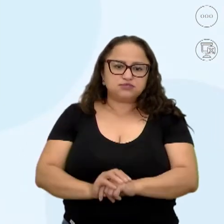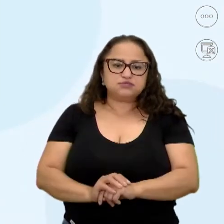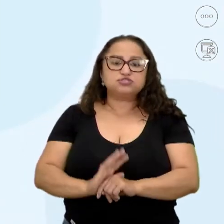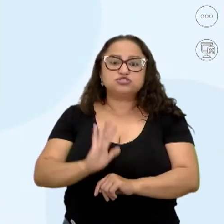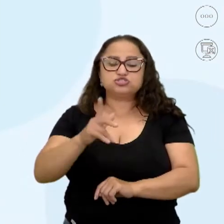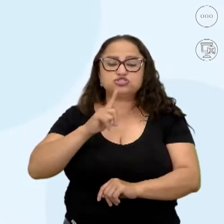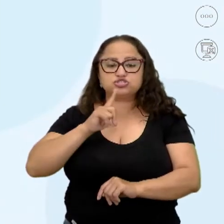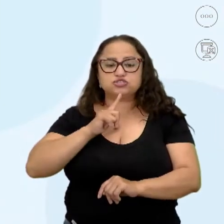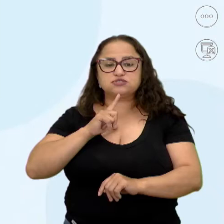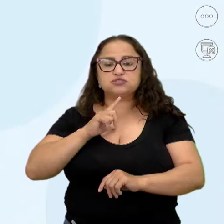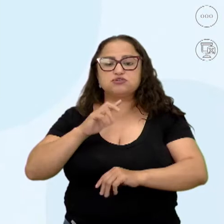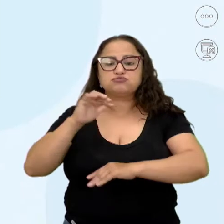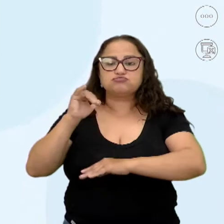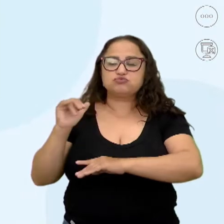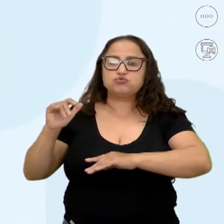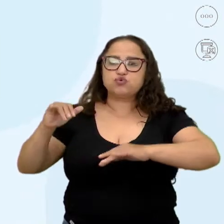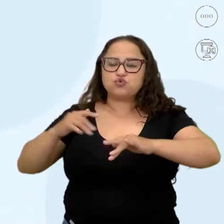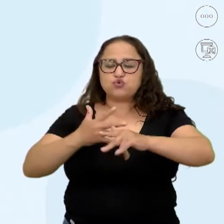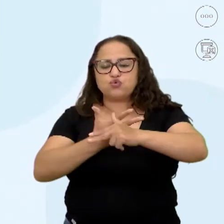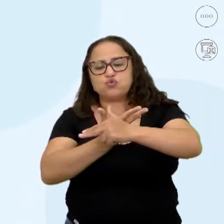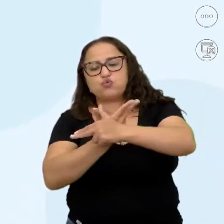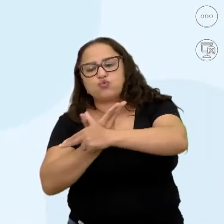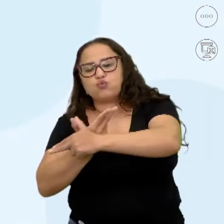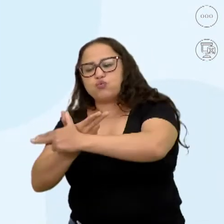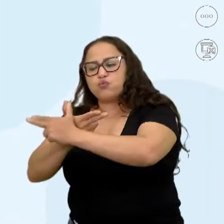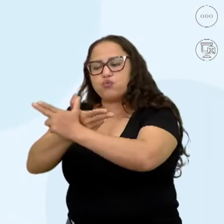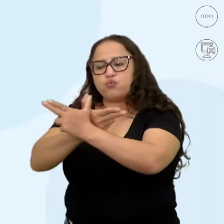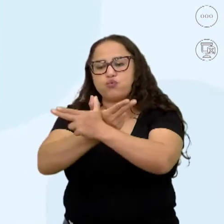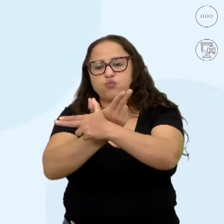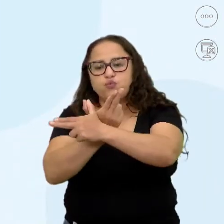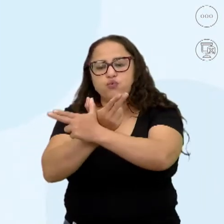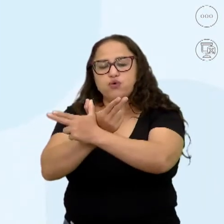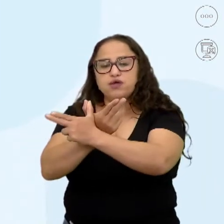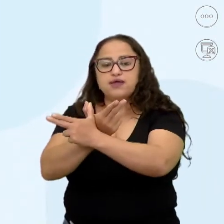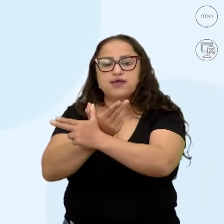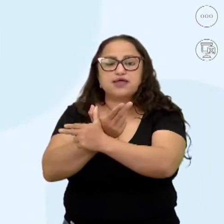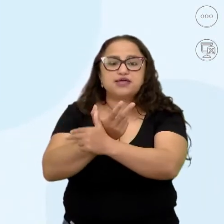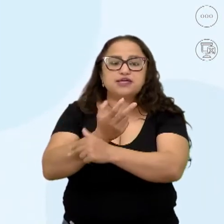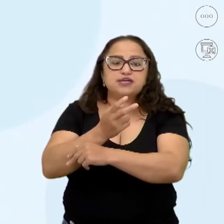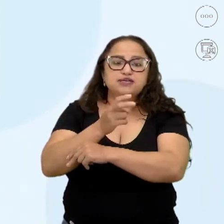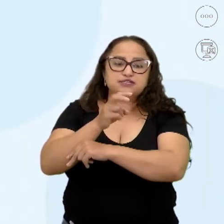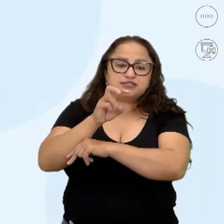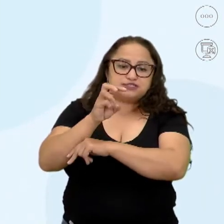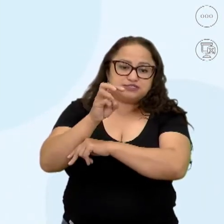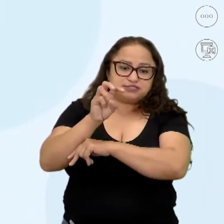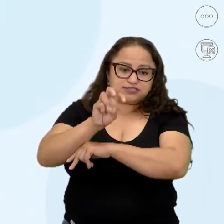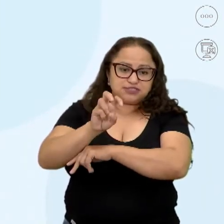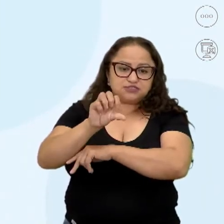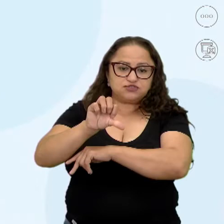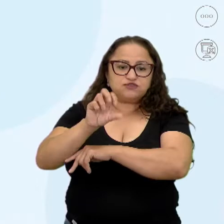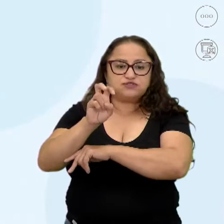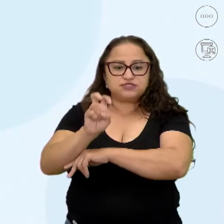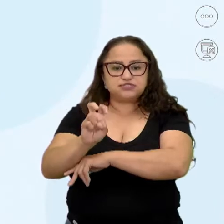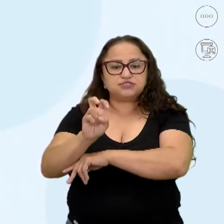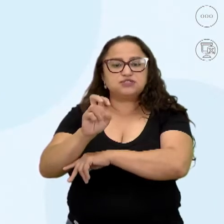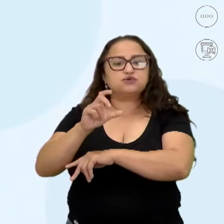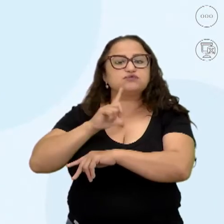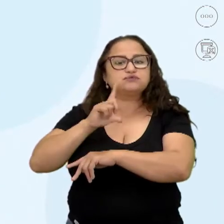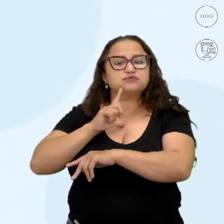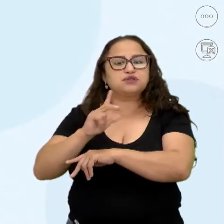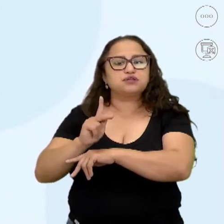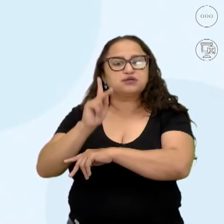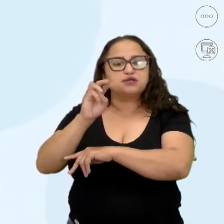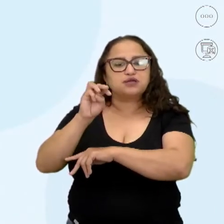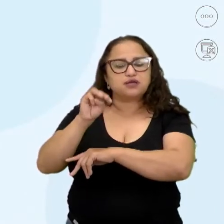satélites geoestacionários, tá? Que está a 36 mil quilômetros da Terra. Então cada órbita específica. E nossa